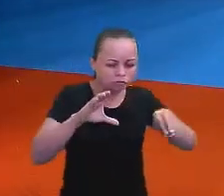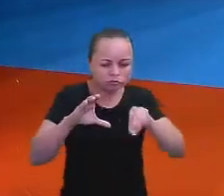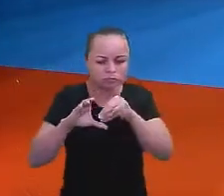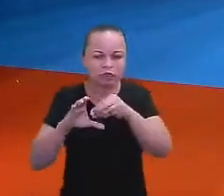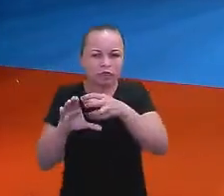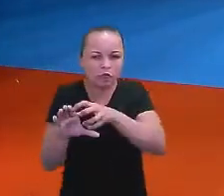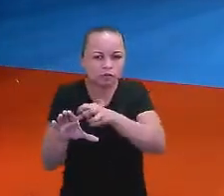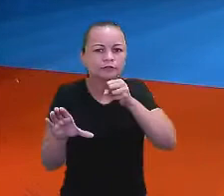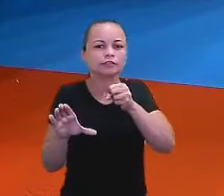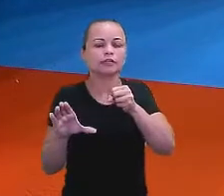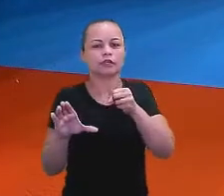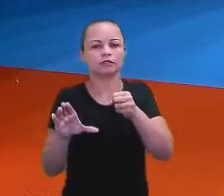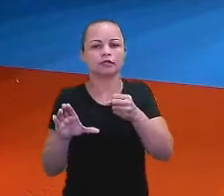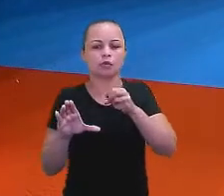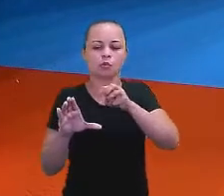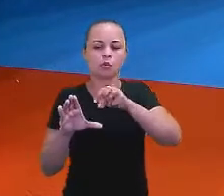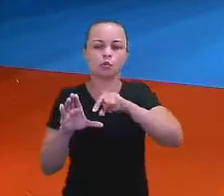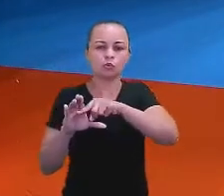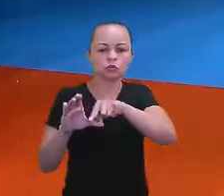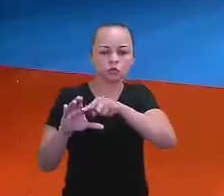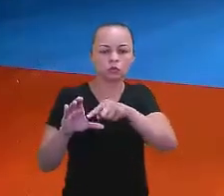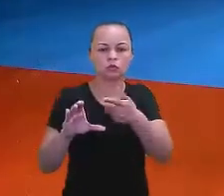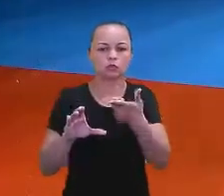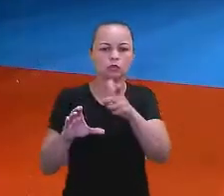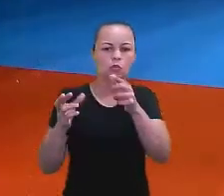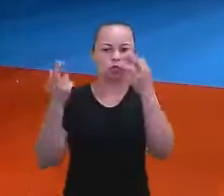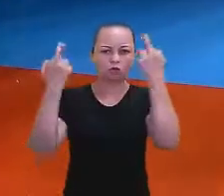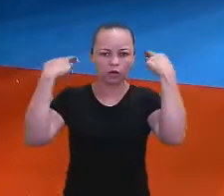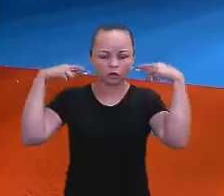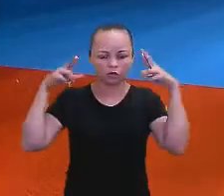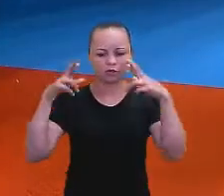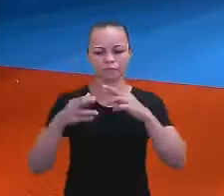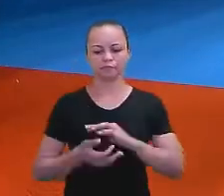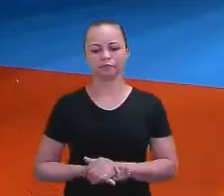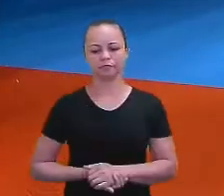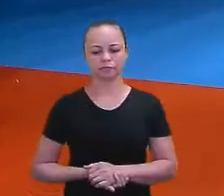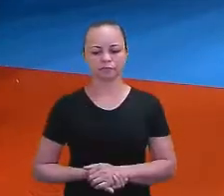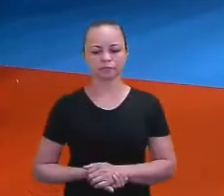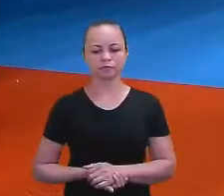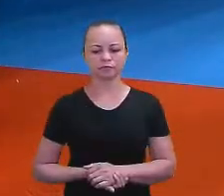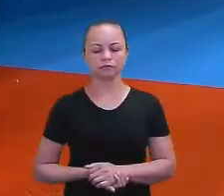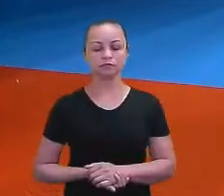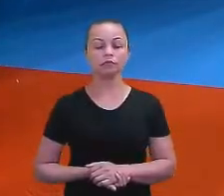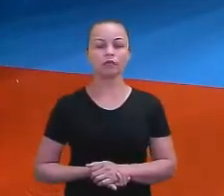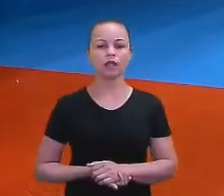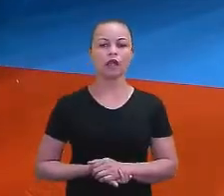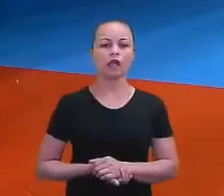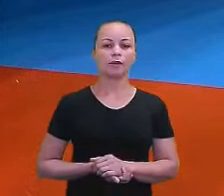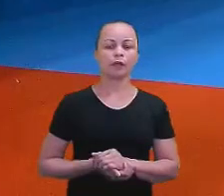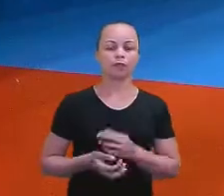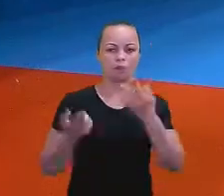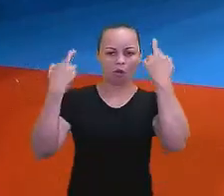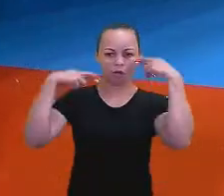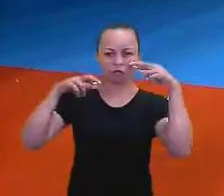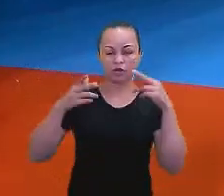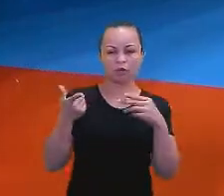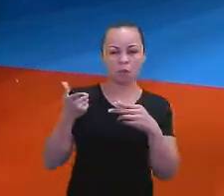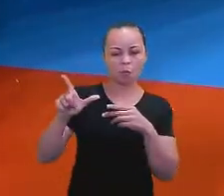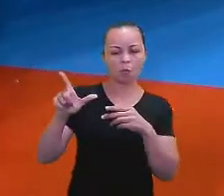núcleo, se introduziu o núcleo da outra ovelha. Daí se pegou uma outra ovelha, tá? Uma outra ovelha